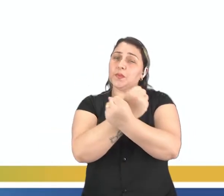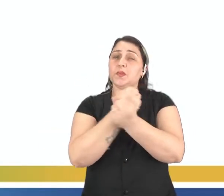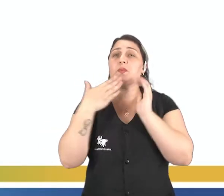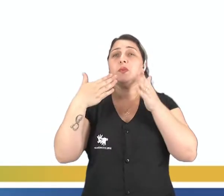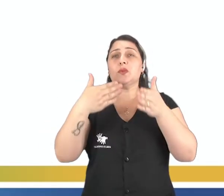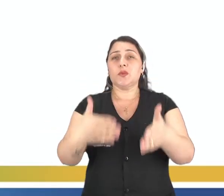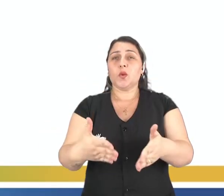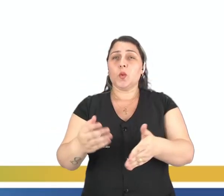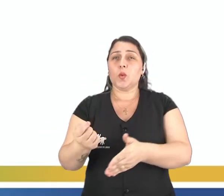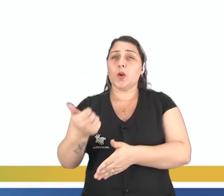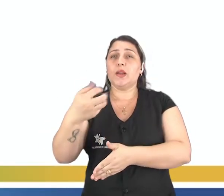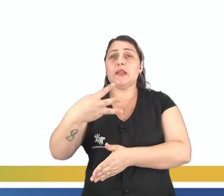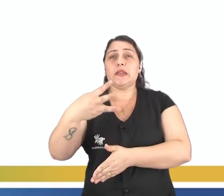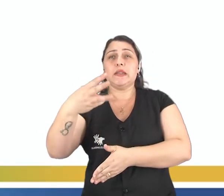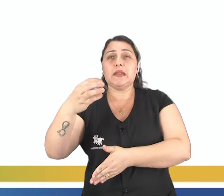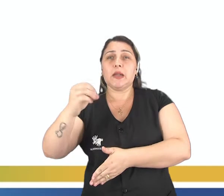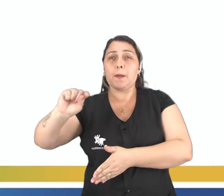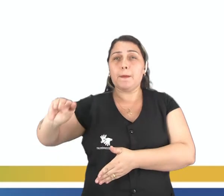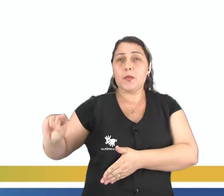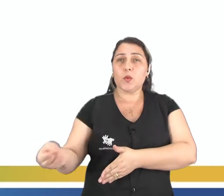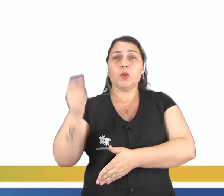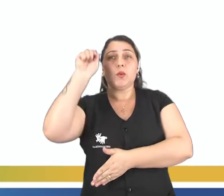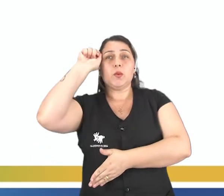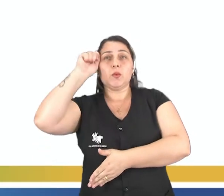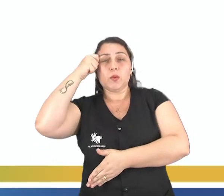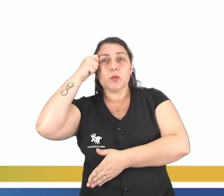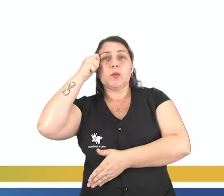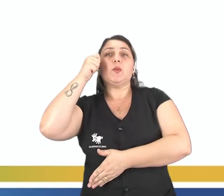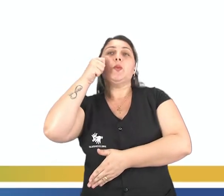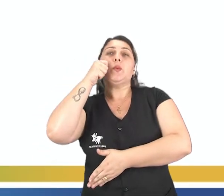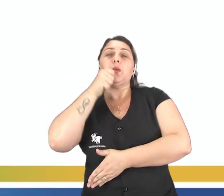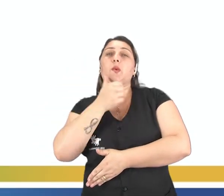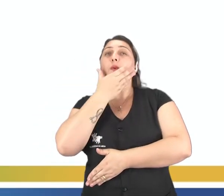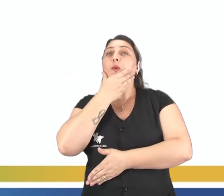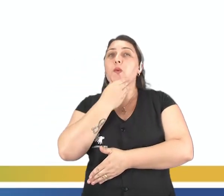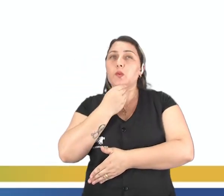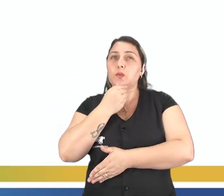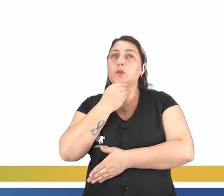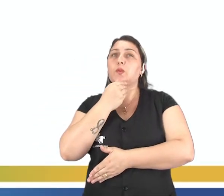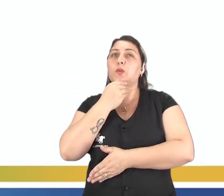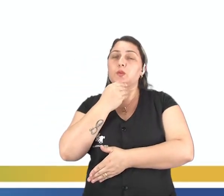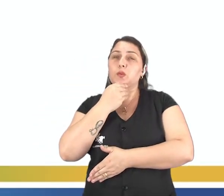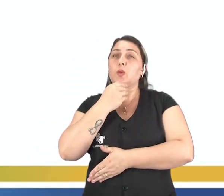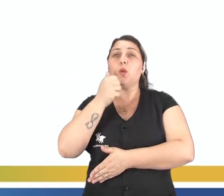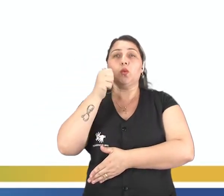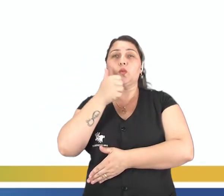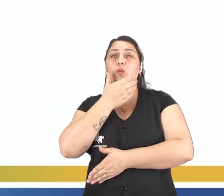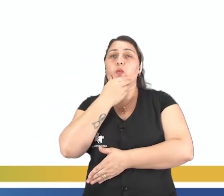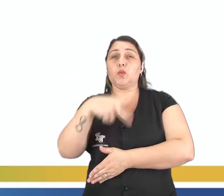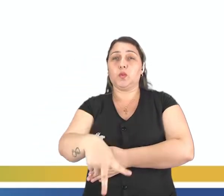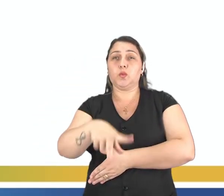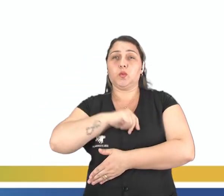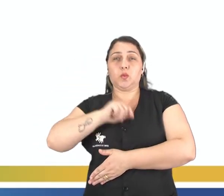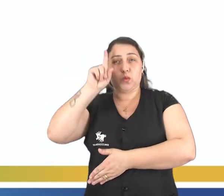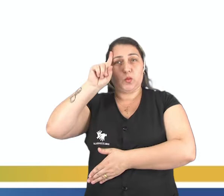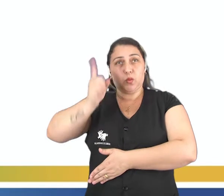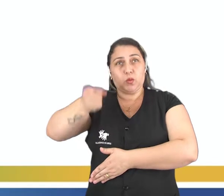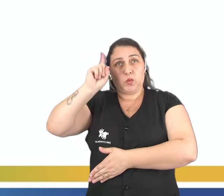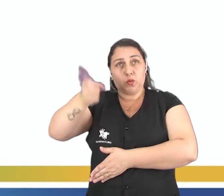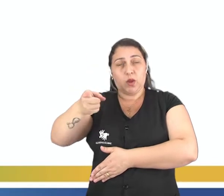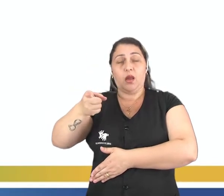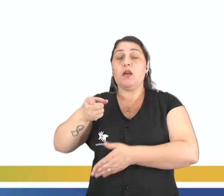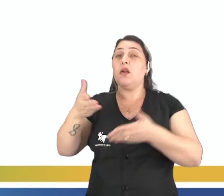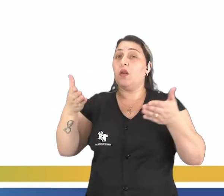Chegou a abrigar quase 30 mil negros e negras que resistiam à dominação dos senhores portugueses. E aí a gente vai